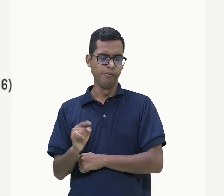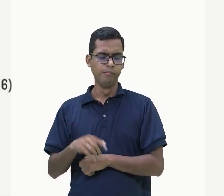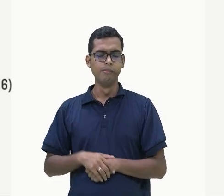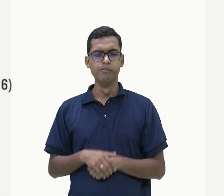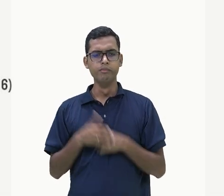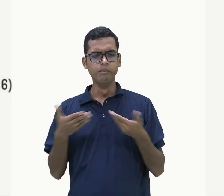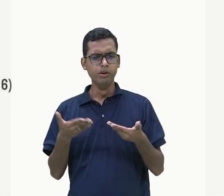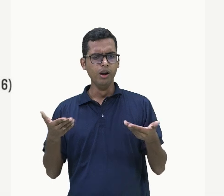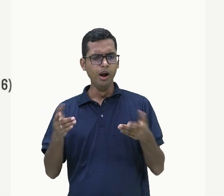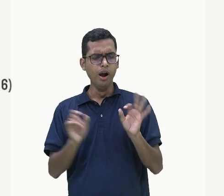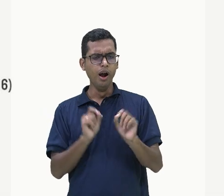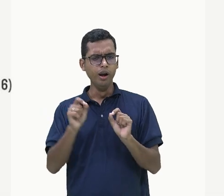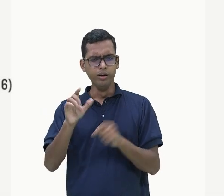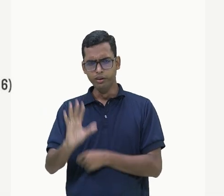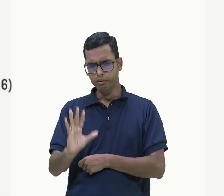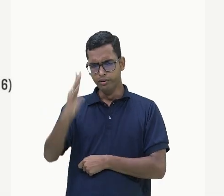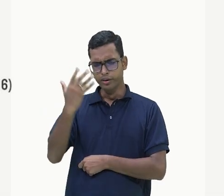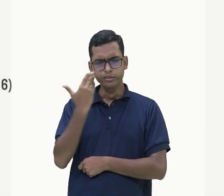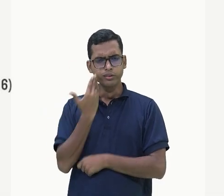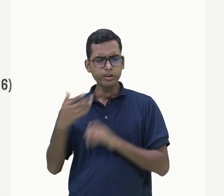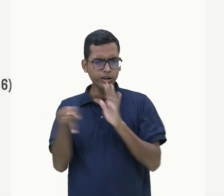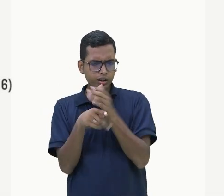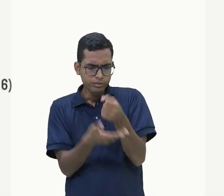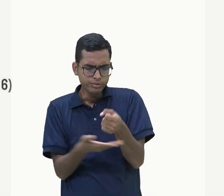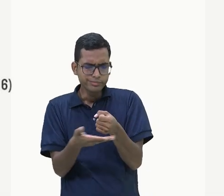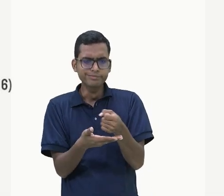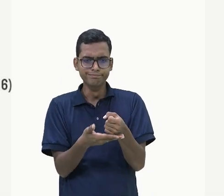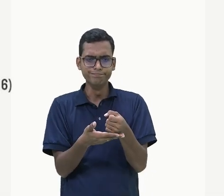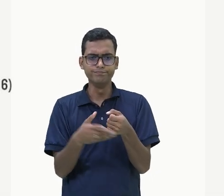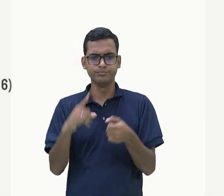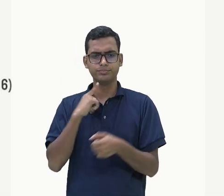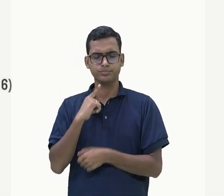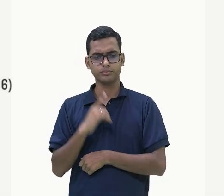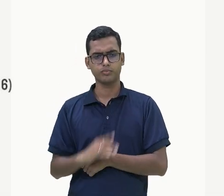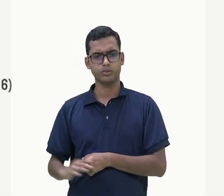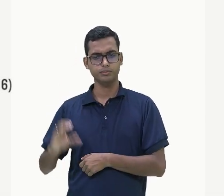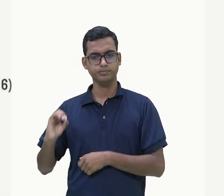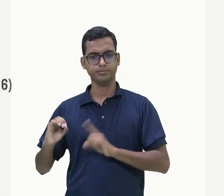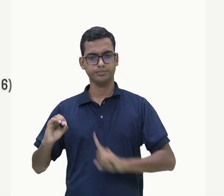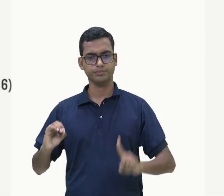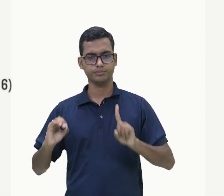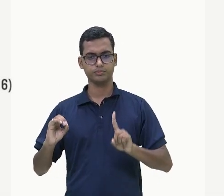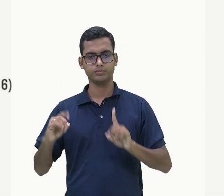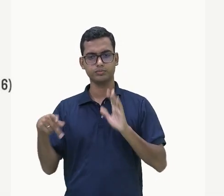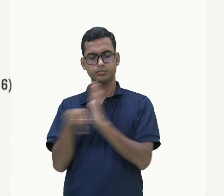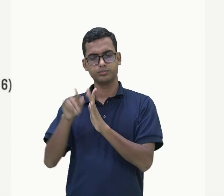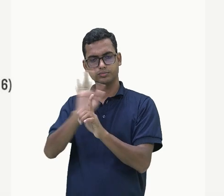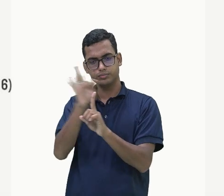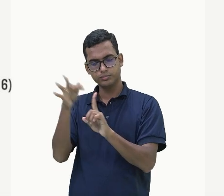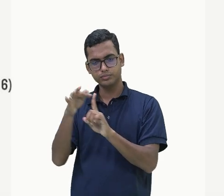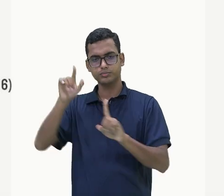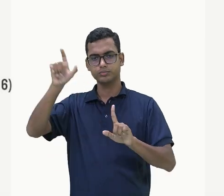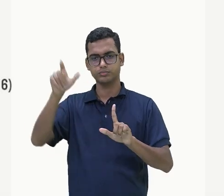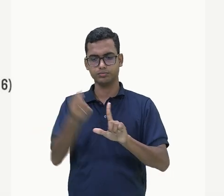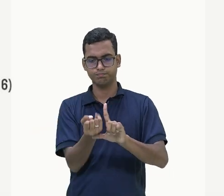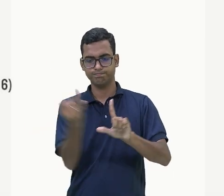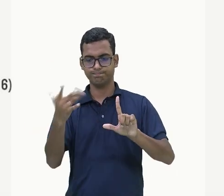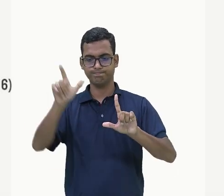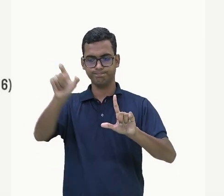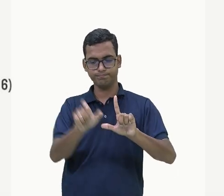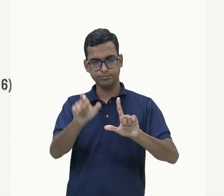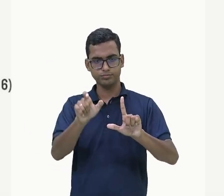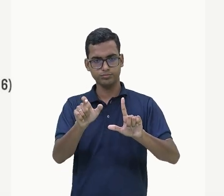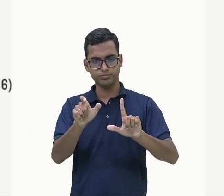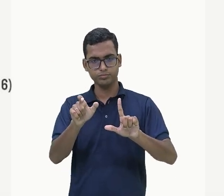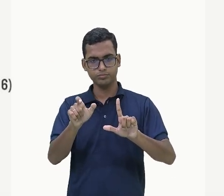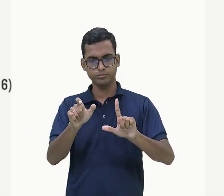Aqui nós temos a situação onde a base está entre 0 e 1, quando a função logarítmica ela é decrescente. Vejam